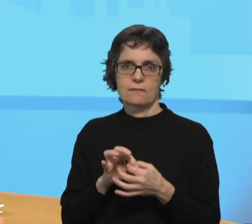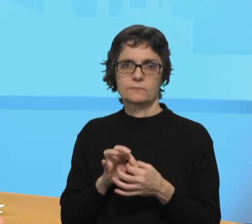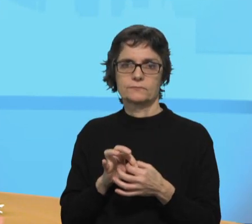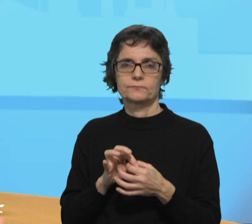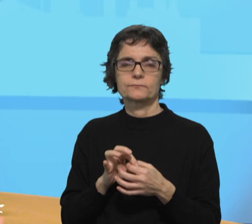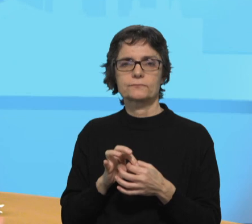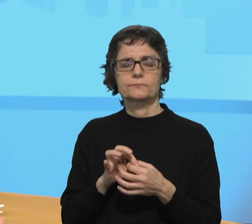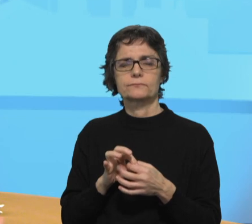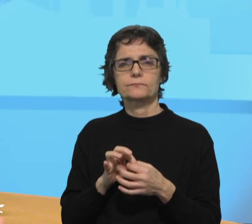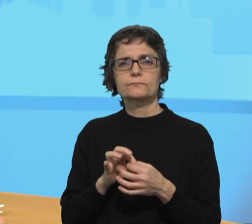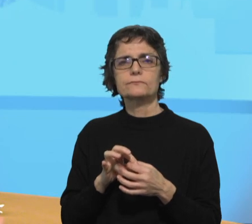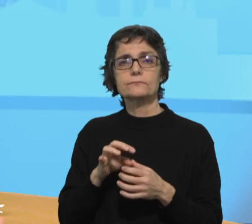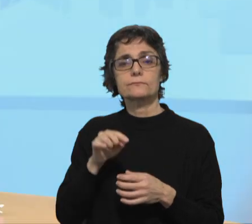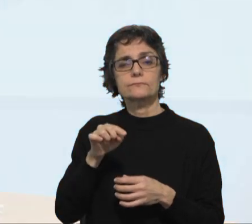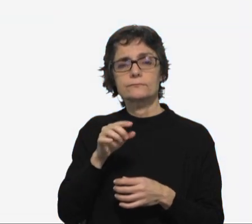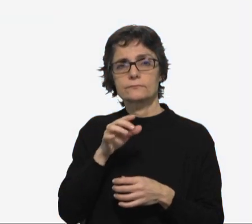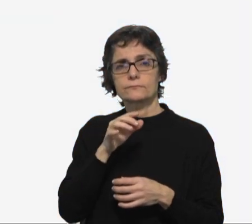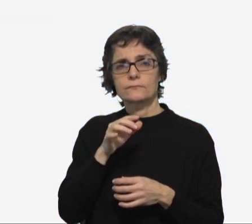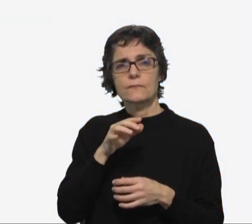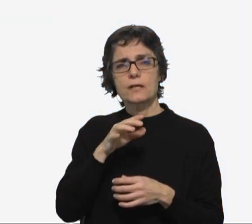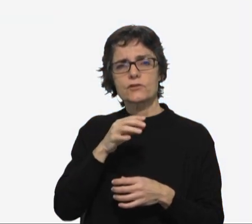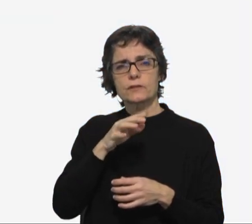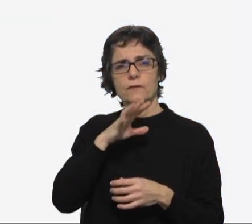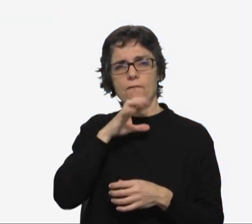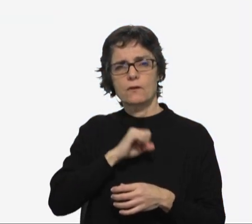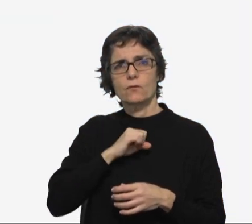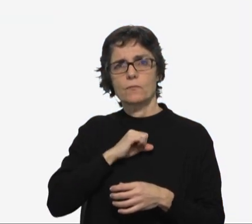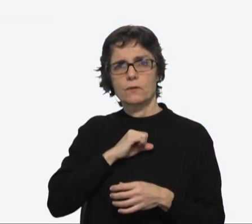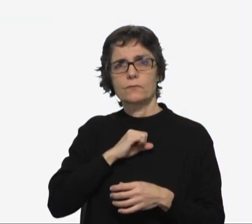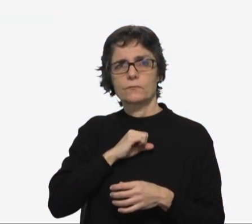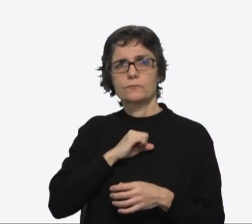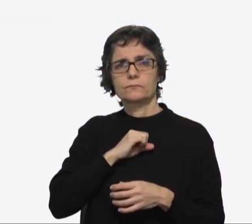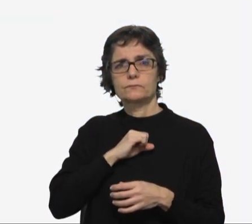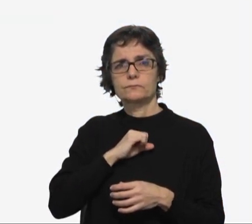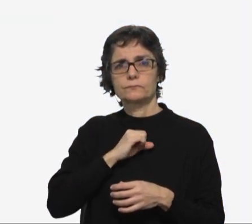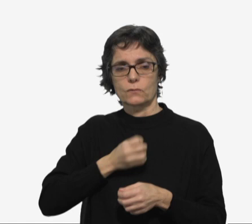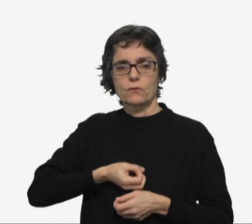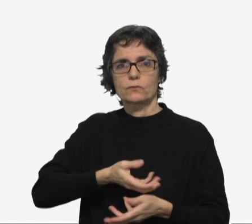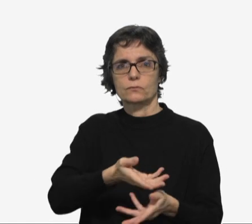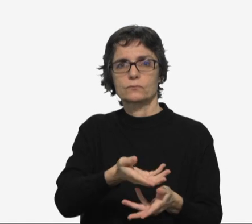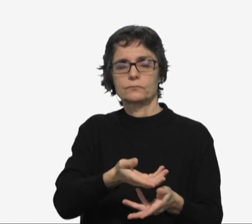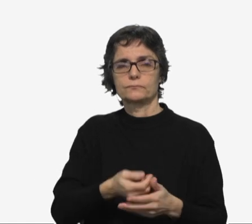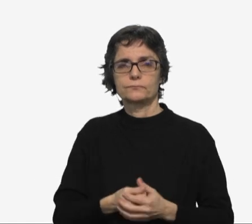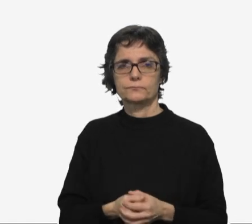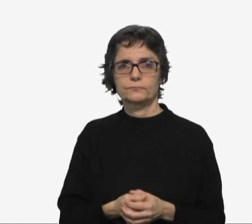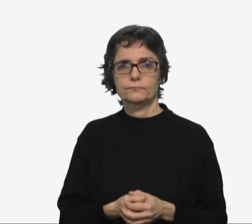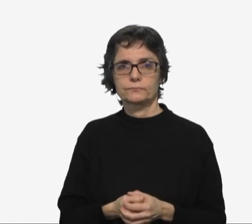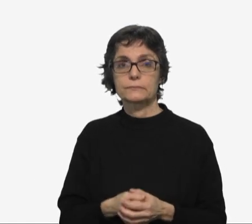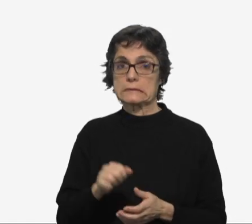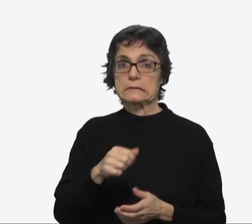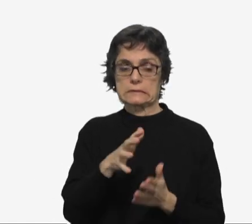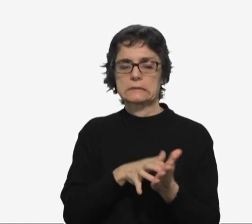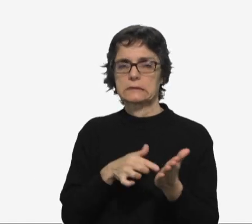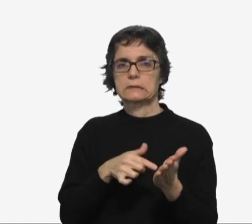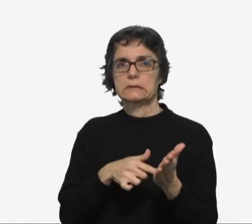do próprio filho, não é? Essa atitude de obediência a Deus. Pois. Eu acho que há dois grandes ensinamentos deste texto que,